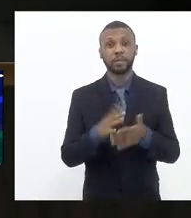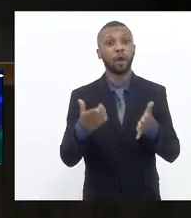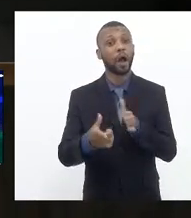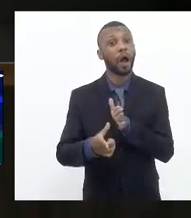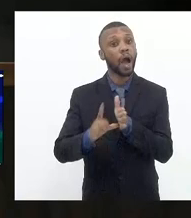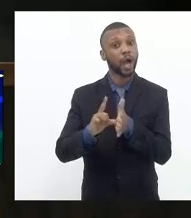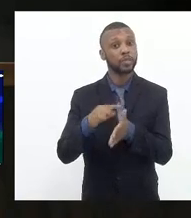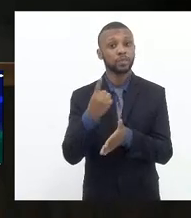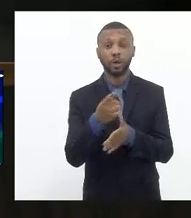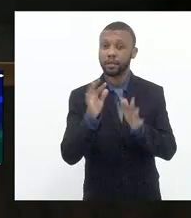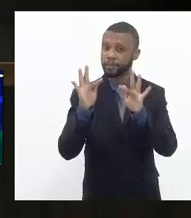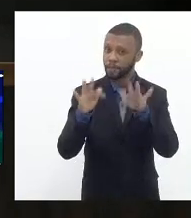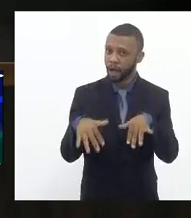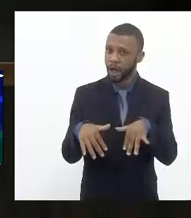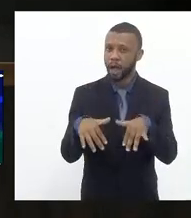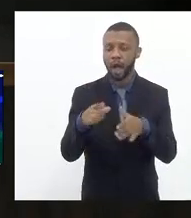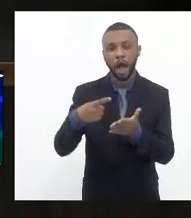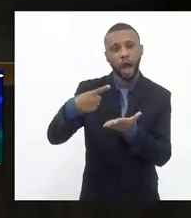do dia,